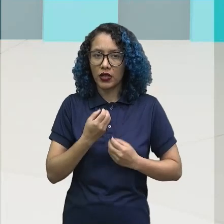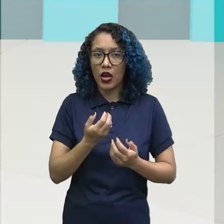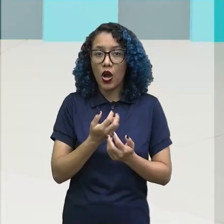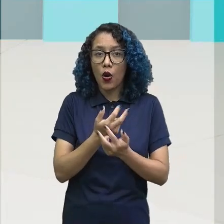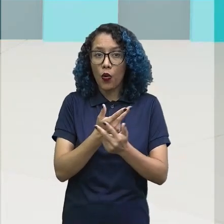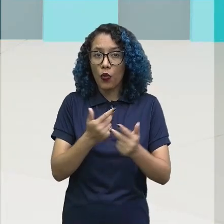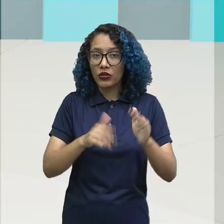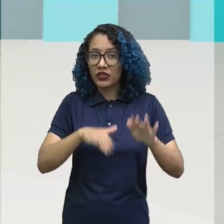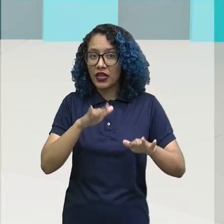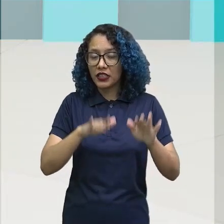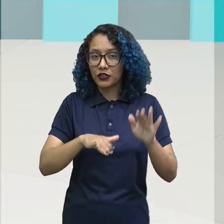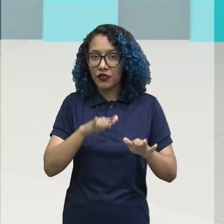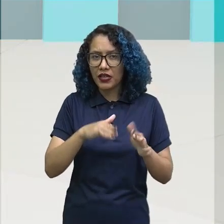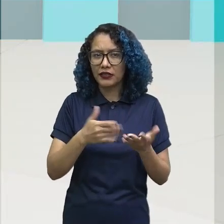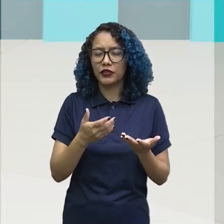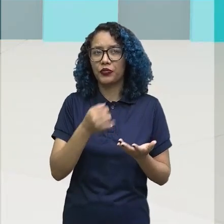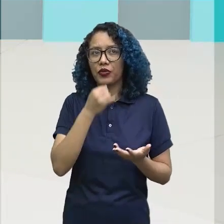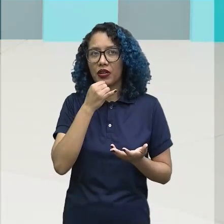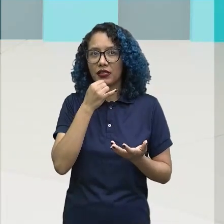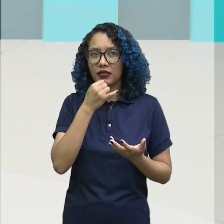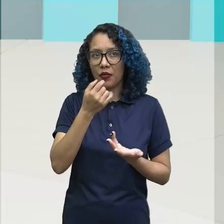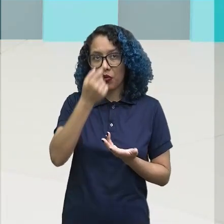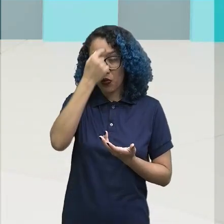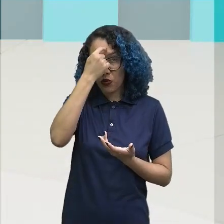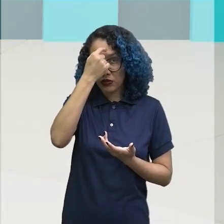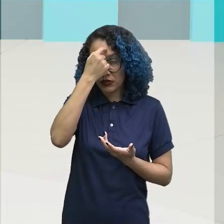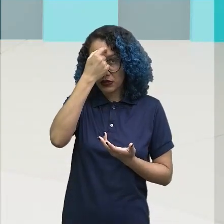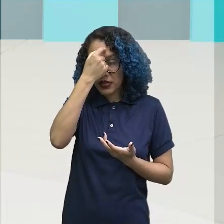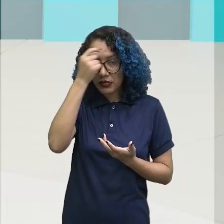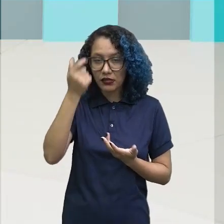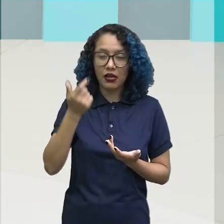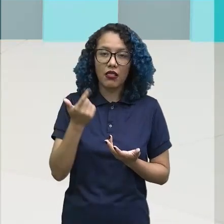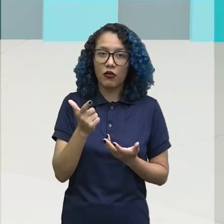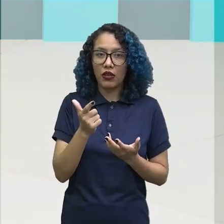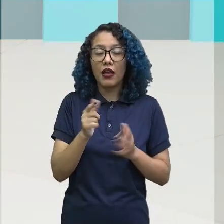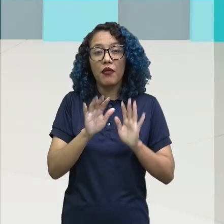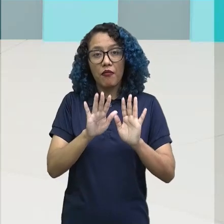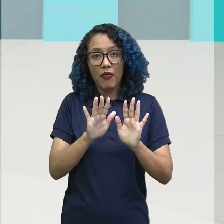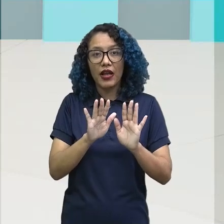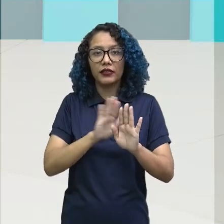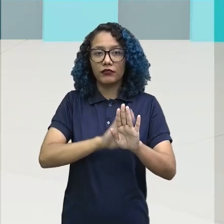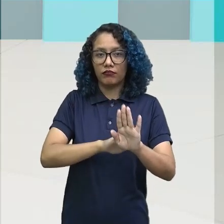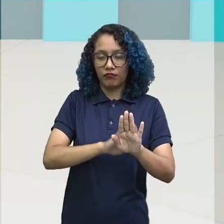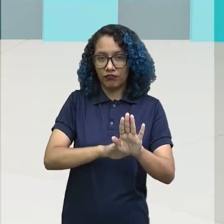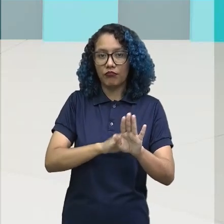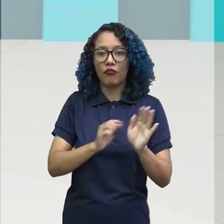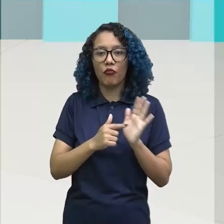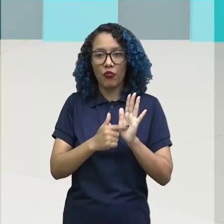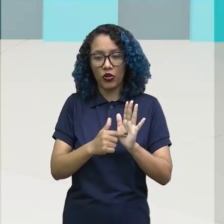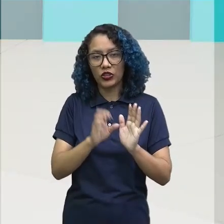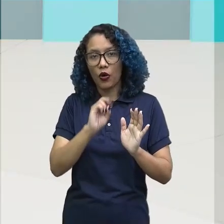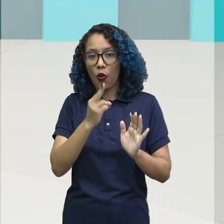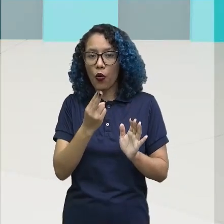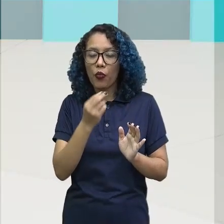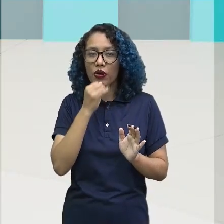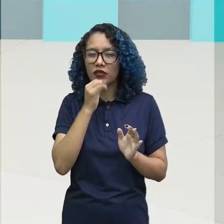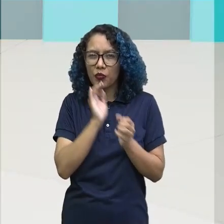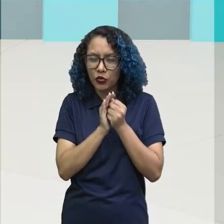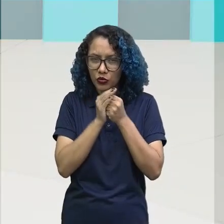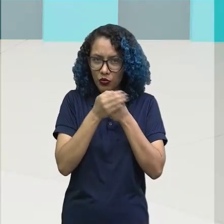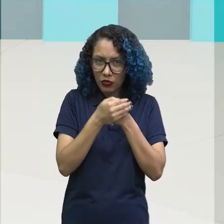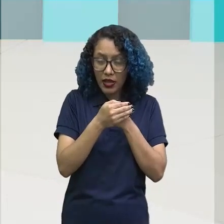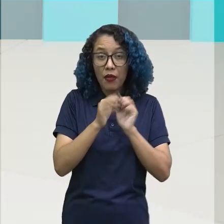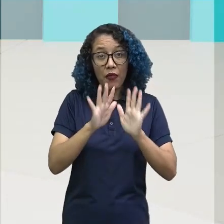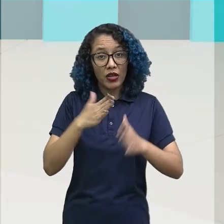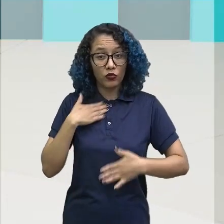manifesta conscientemente, mas estamos dizendo aquilo que talvez gostaríamos de camuflar. Ou